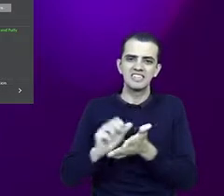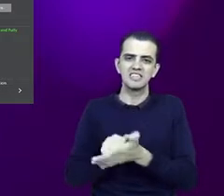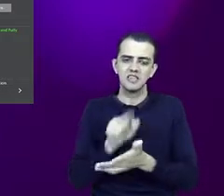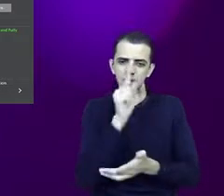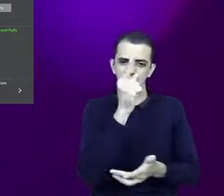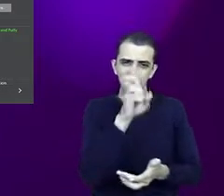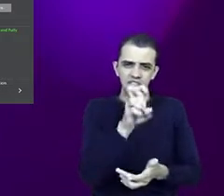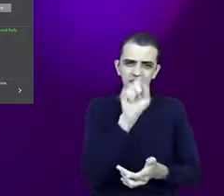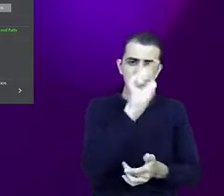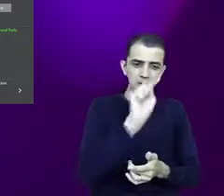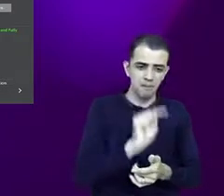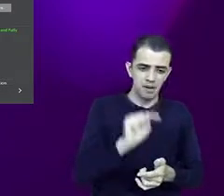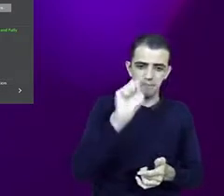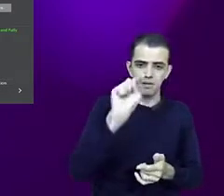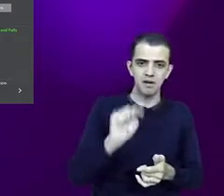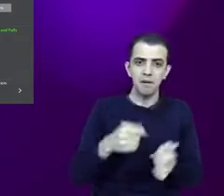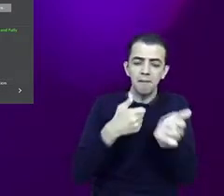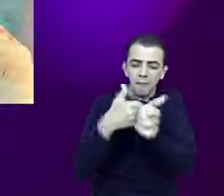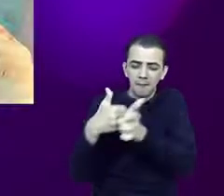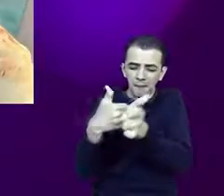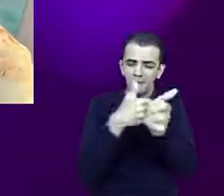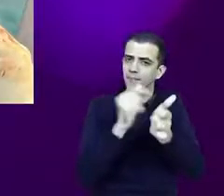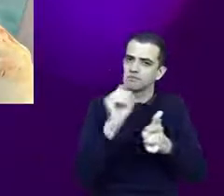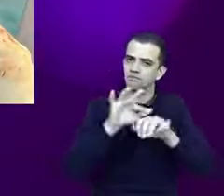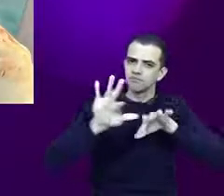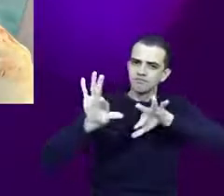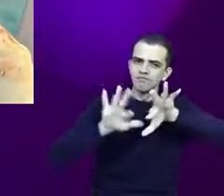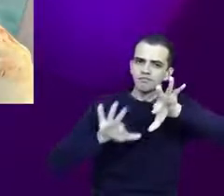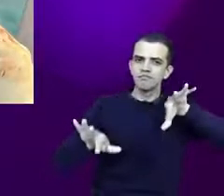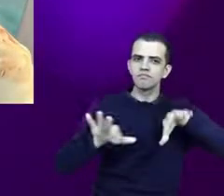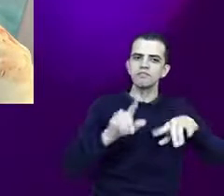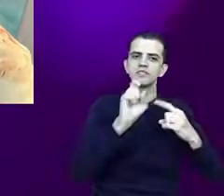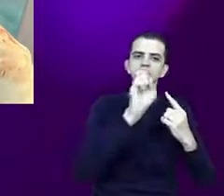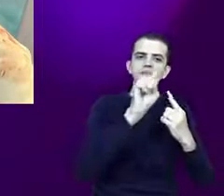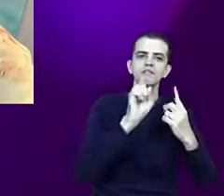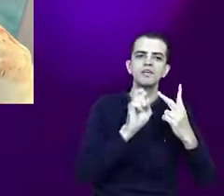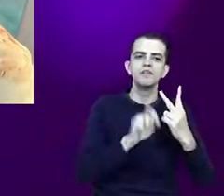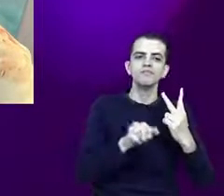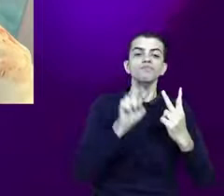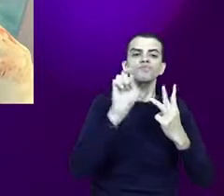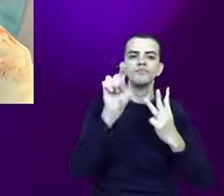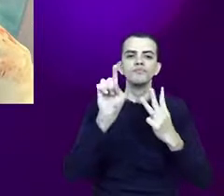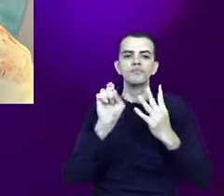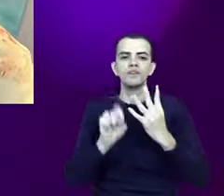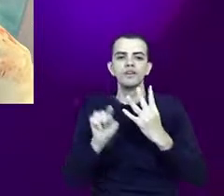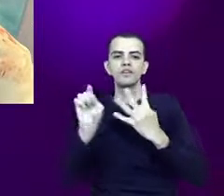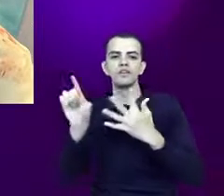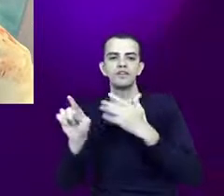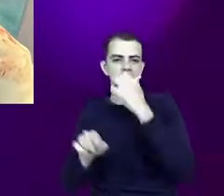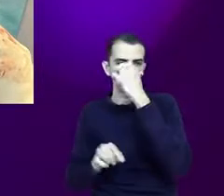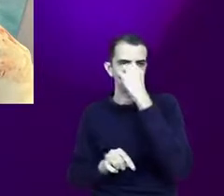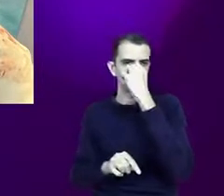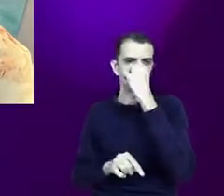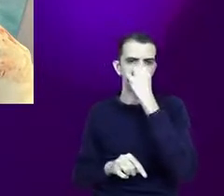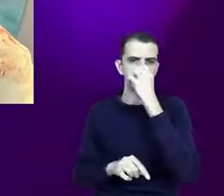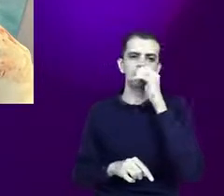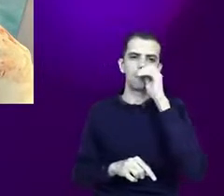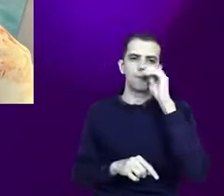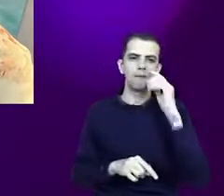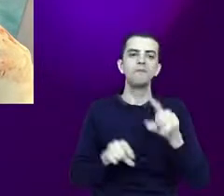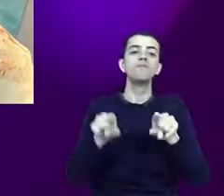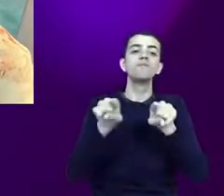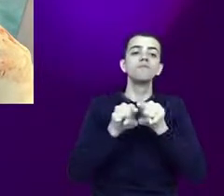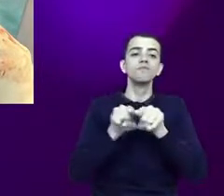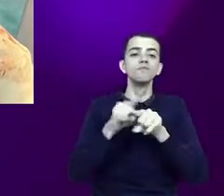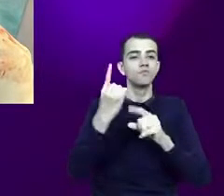aleatoriamente, não muito próximos, né? E isso você vai pegando com o tempo. Um ponto muito interessante da